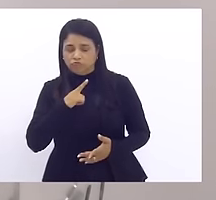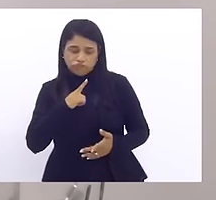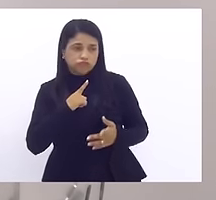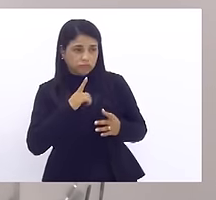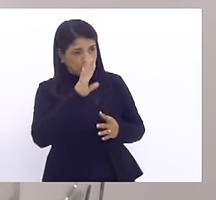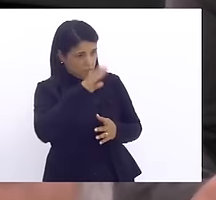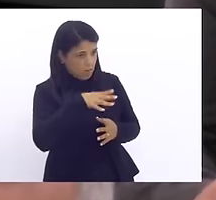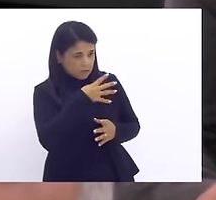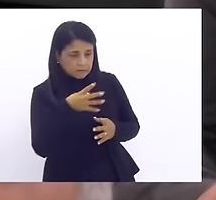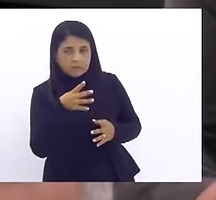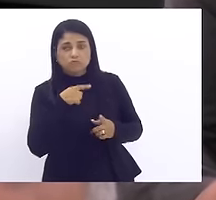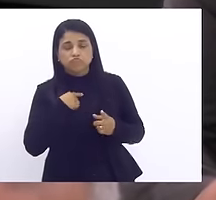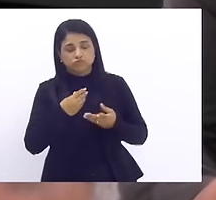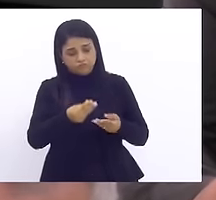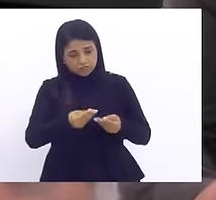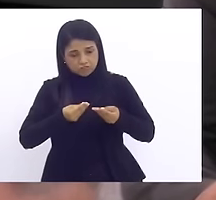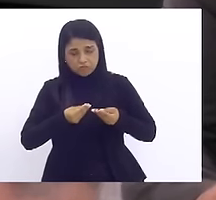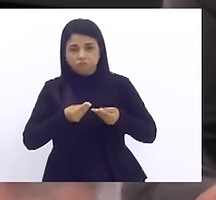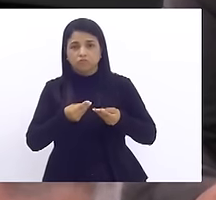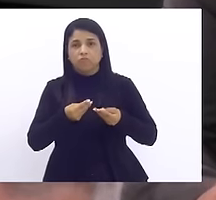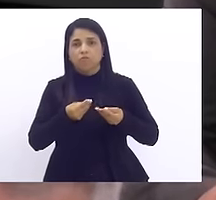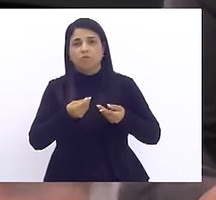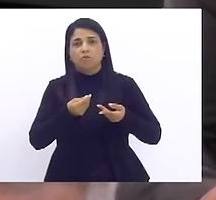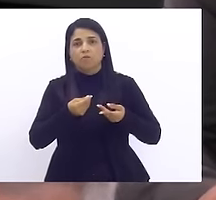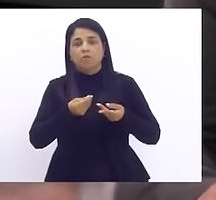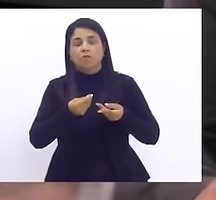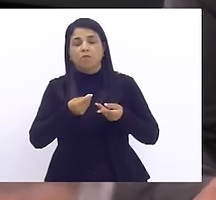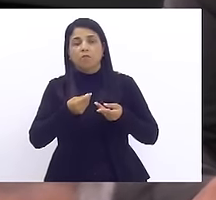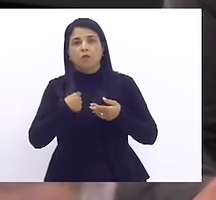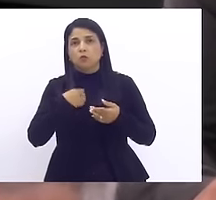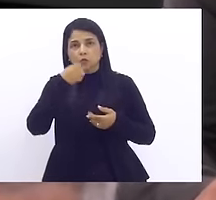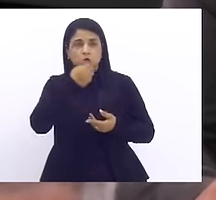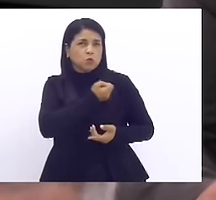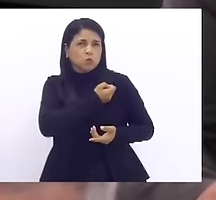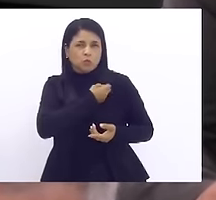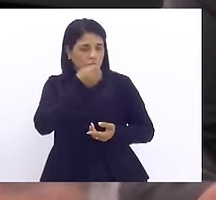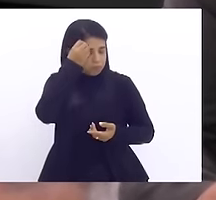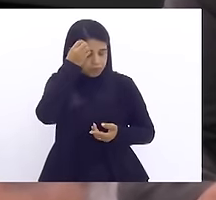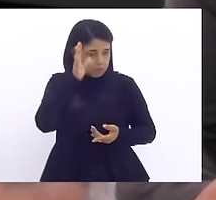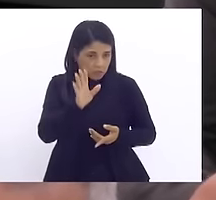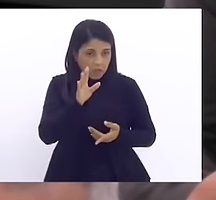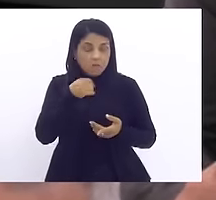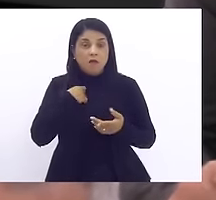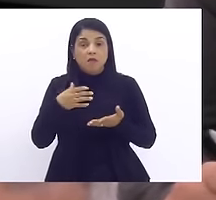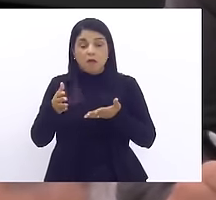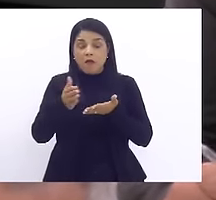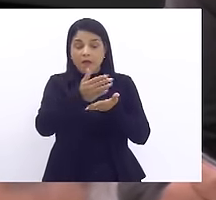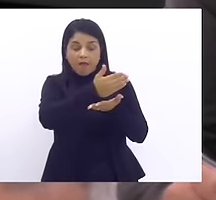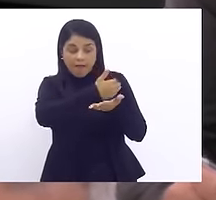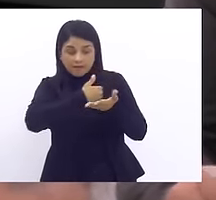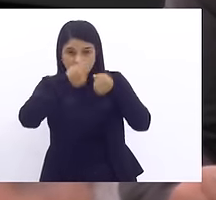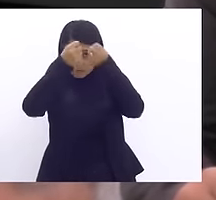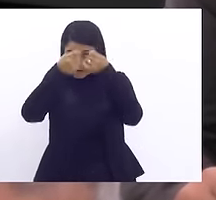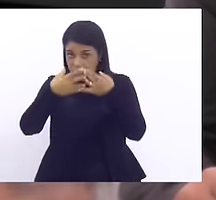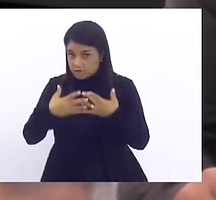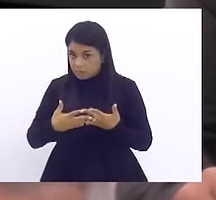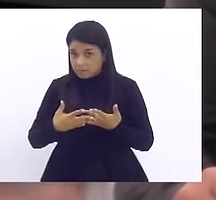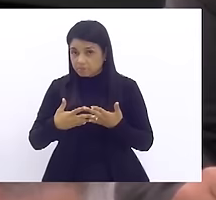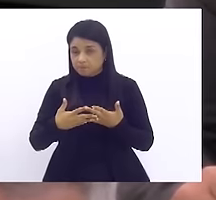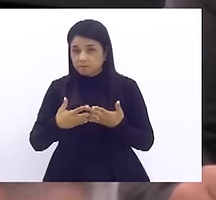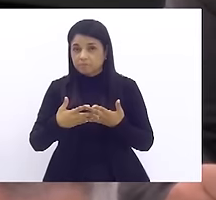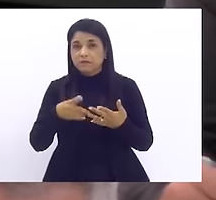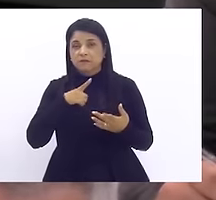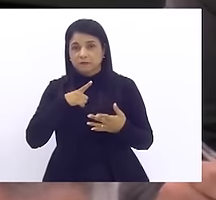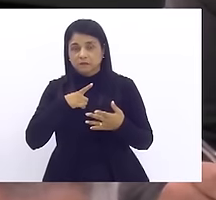o financeiro acabou de mandar eu não tenho os números de cabeça mas só para falar sobre a arrecadação cada vez que tem